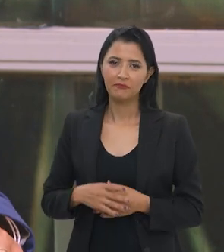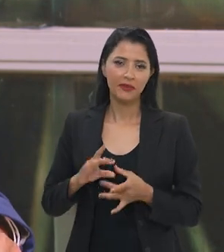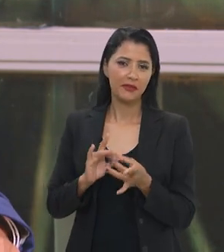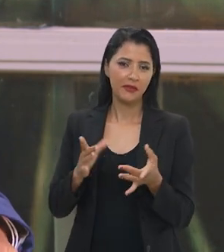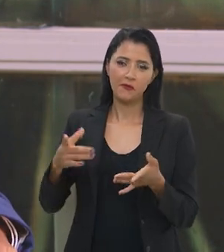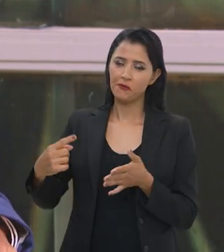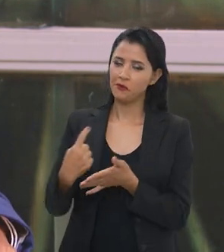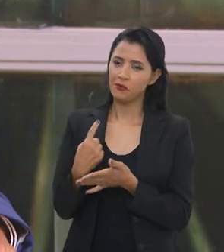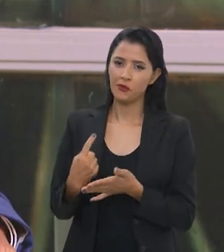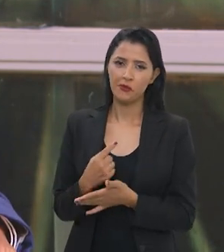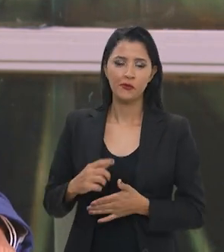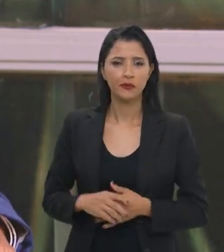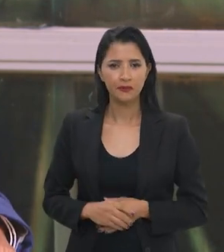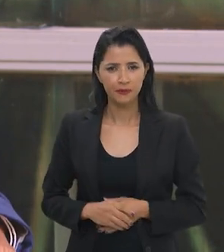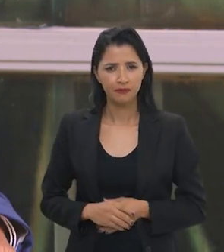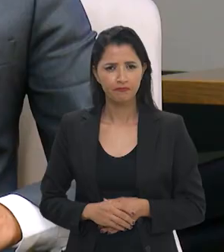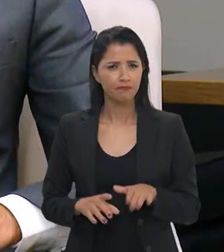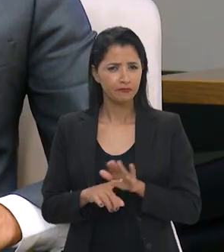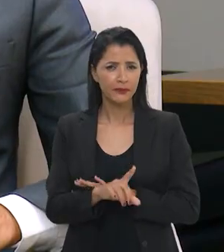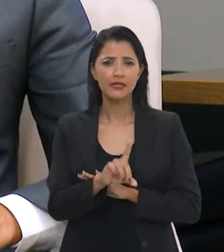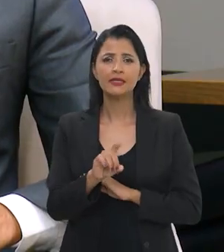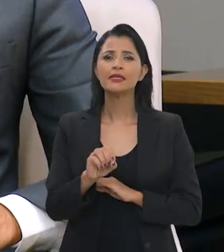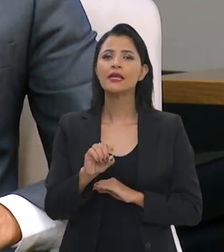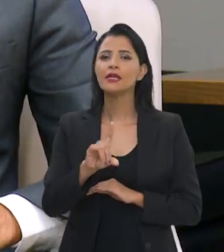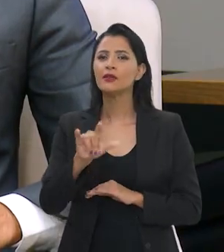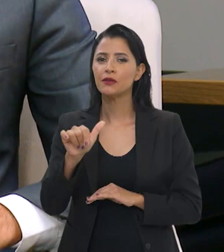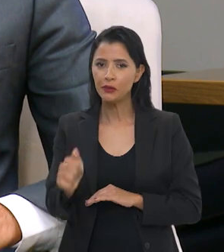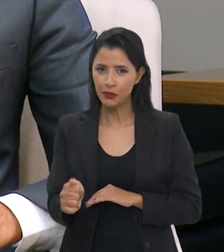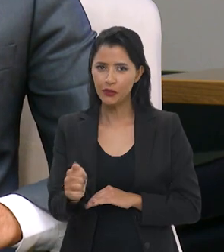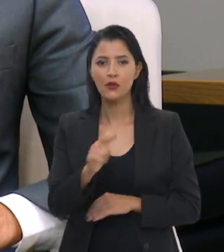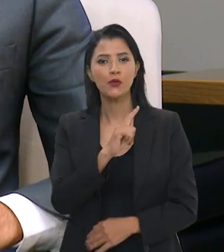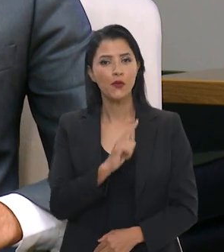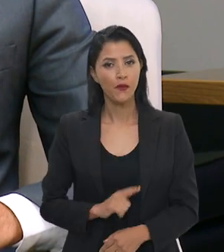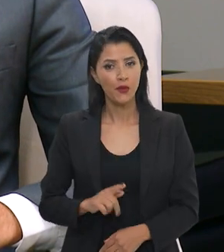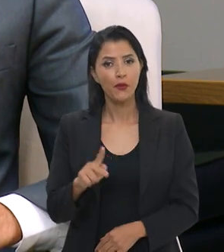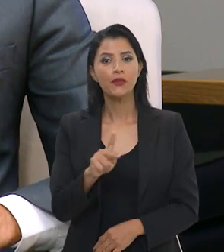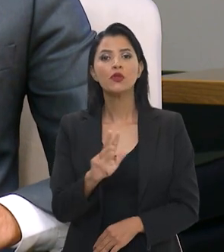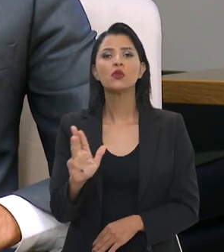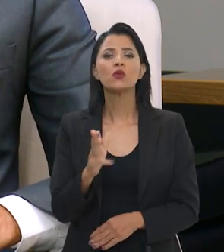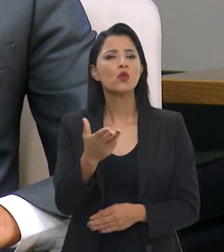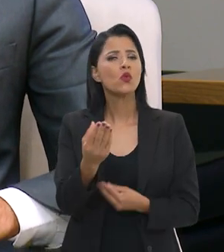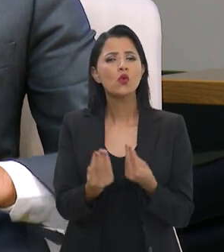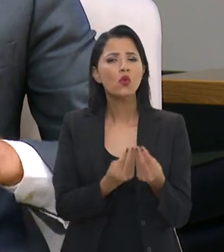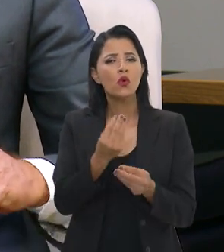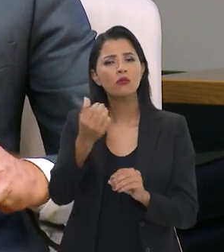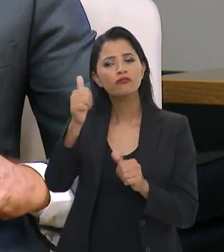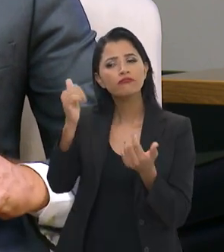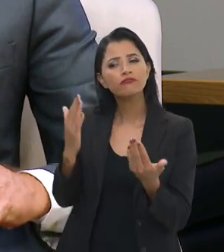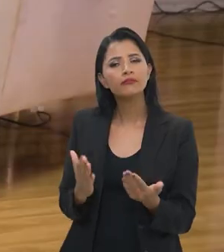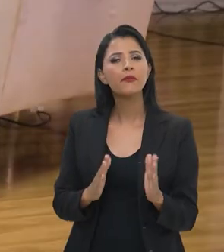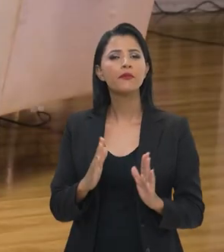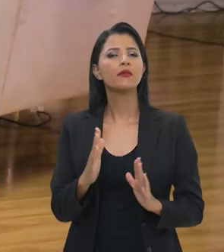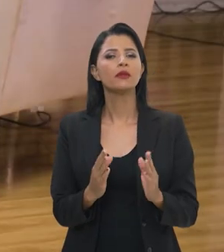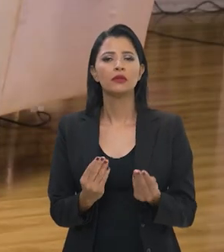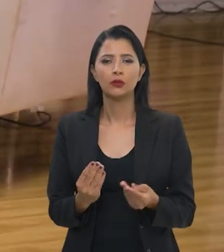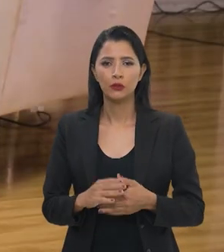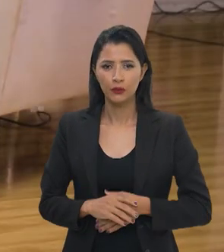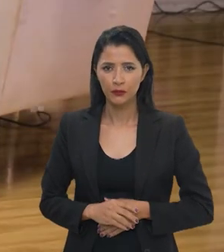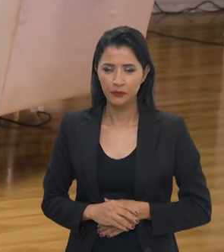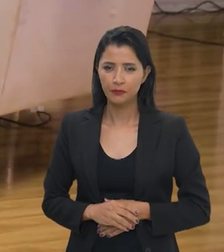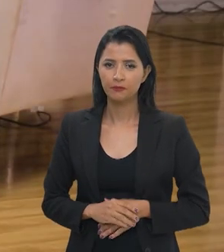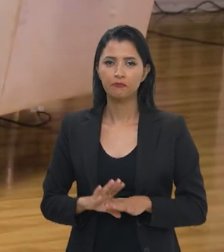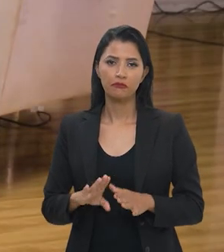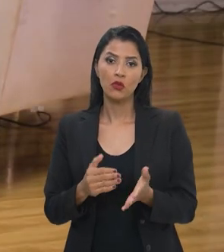e a sua disposição 100 dias do governo do presidente Lula como é que o senhor Analisa esse